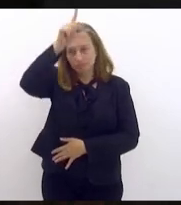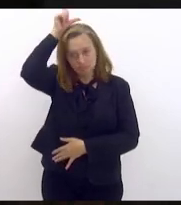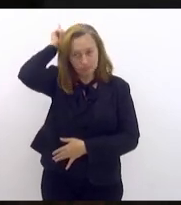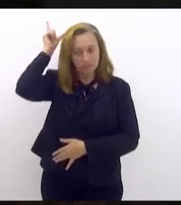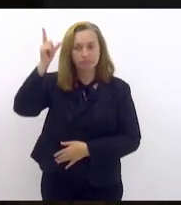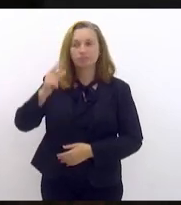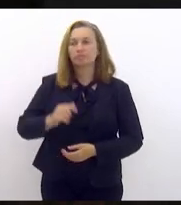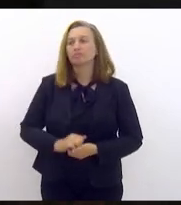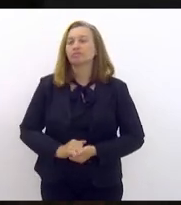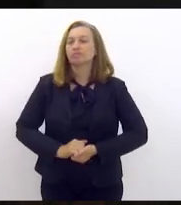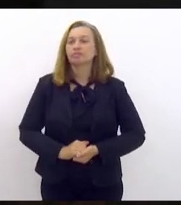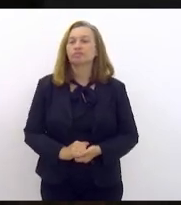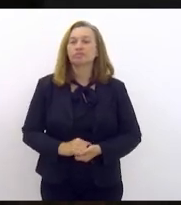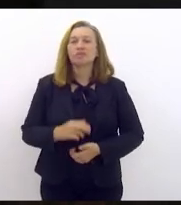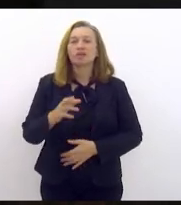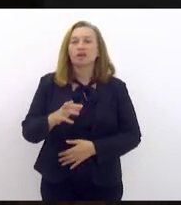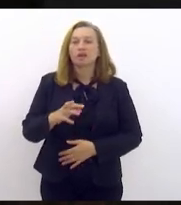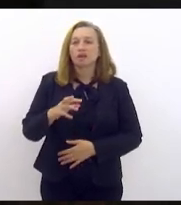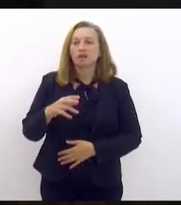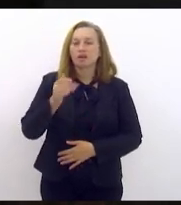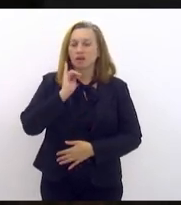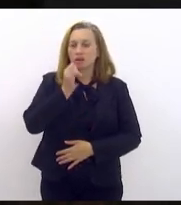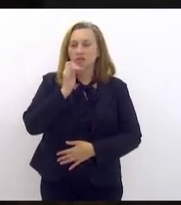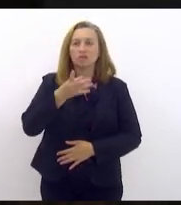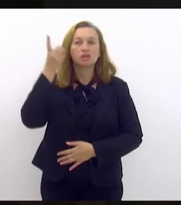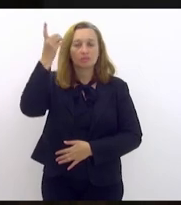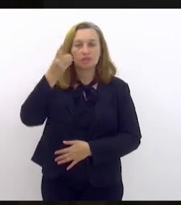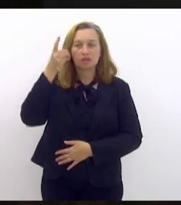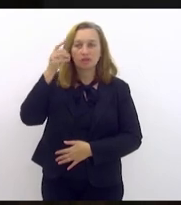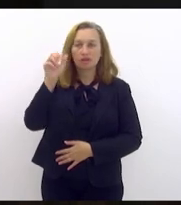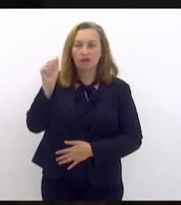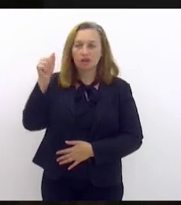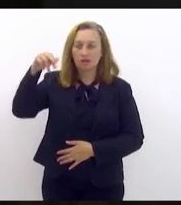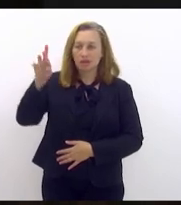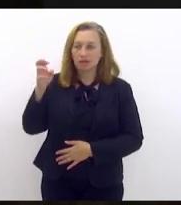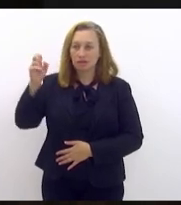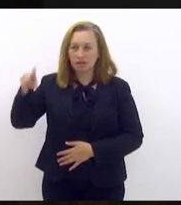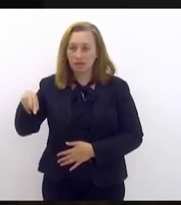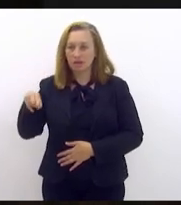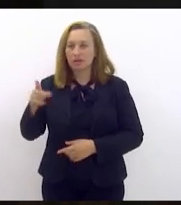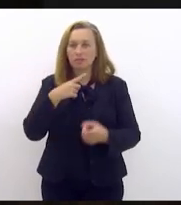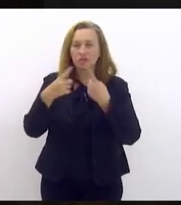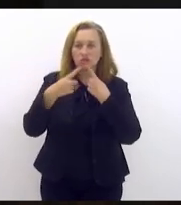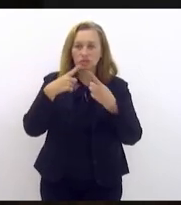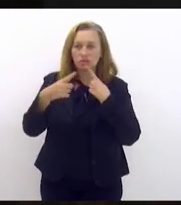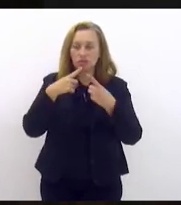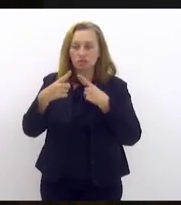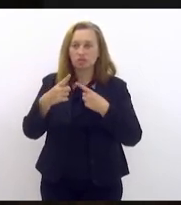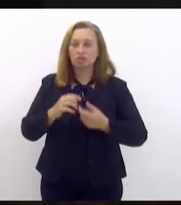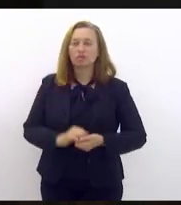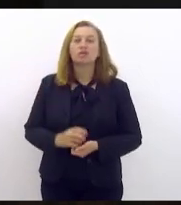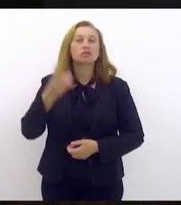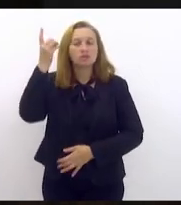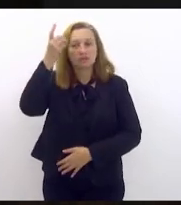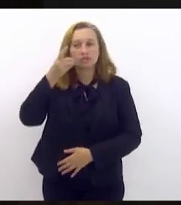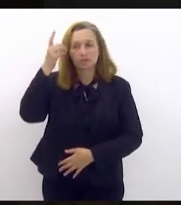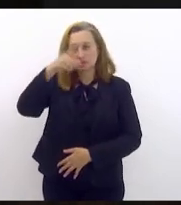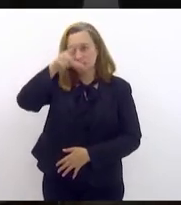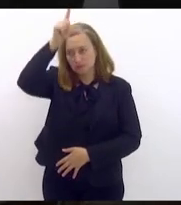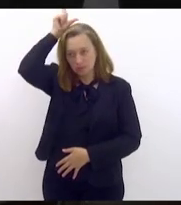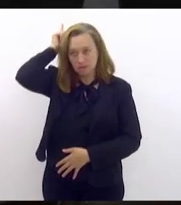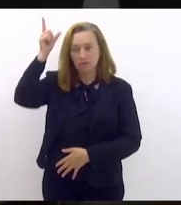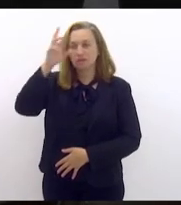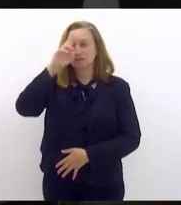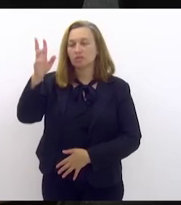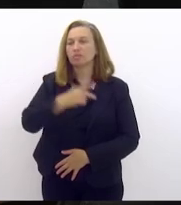da Rocha. Relator, deputado André Correia. Em discussão. Para discutir. Para discutir o nosso nobre deputado Luiz Paulo.